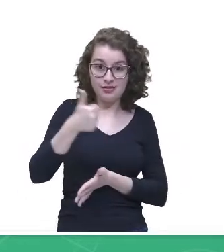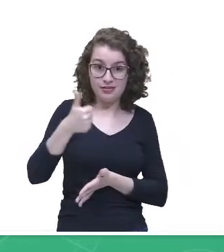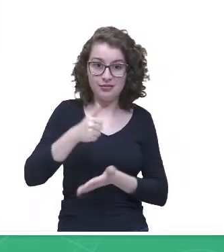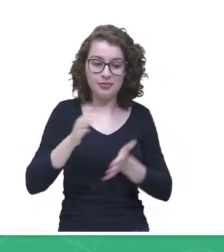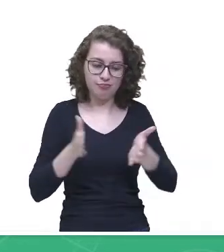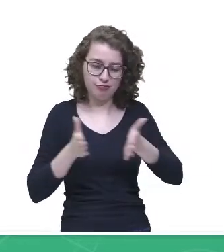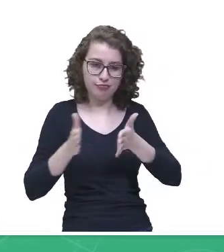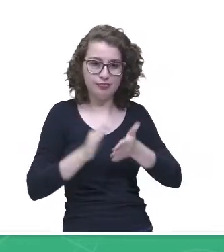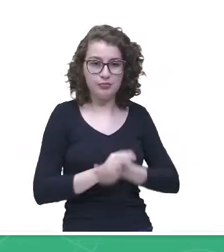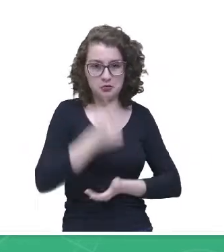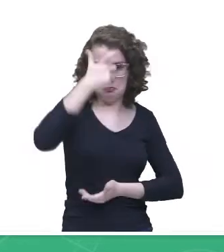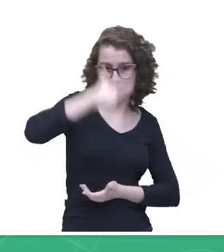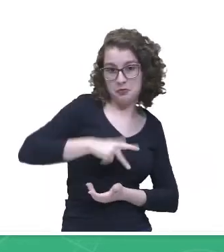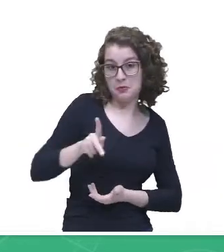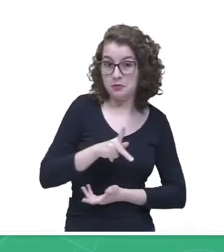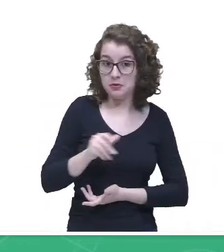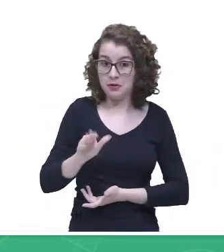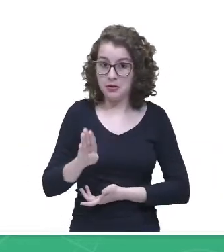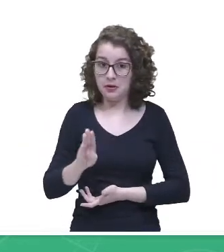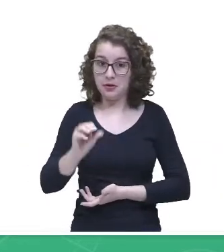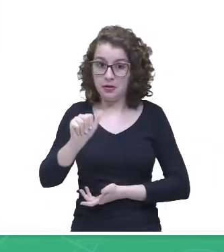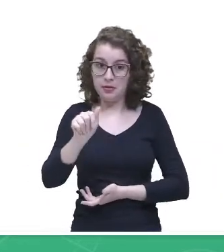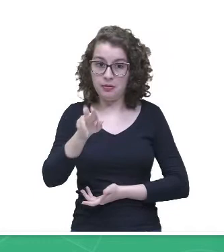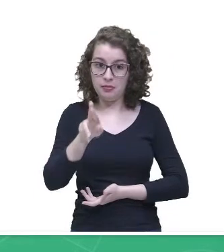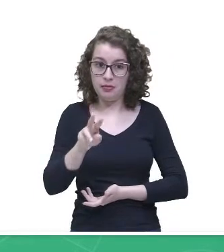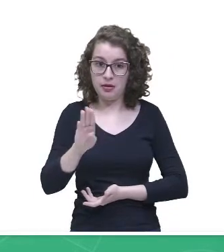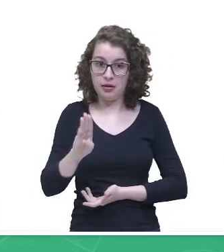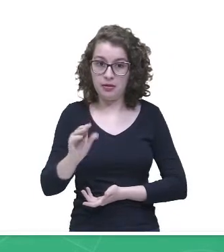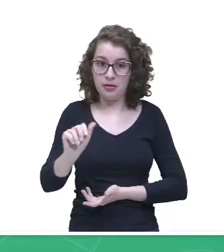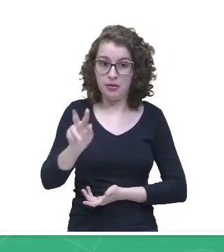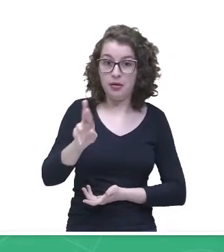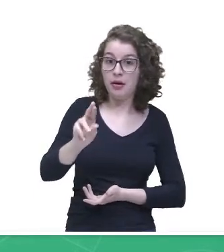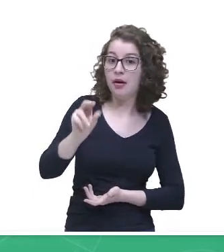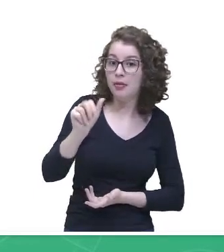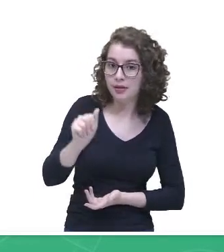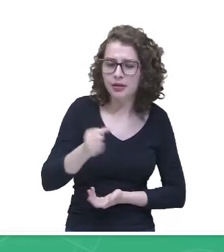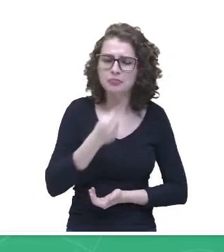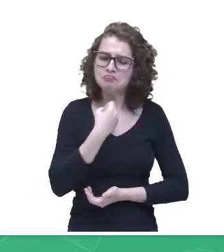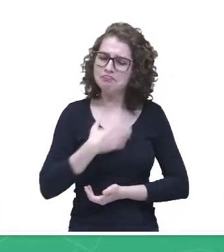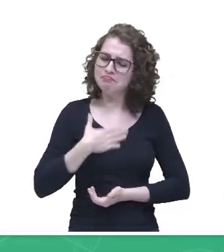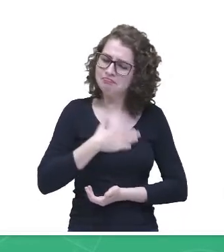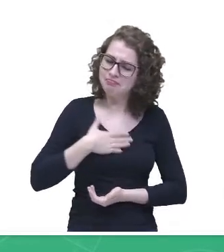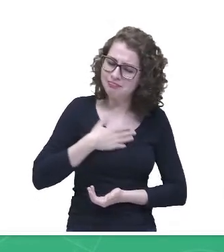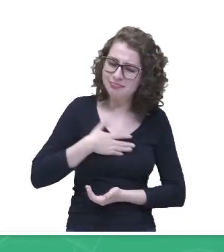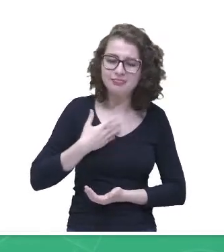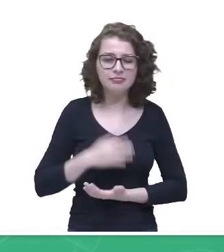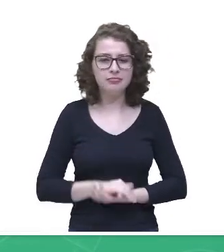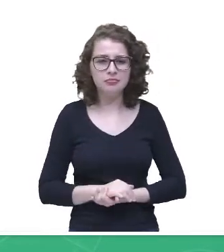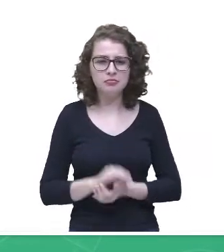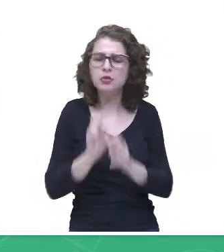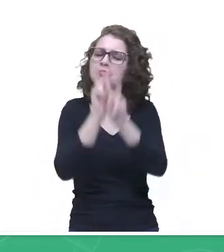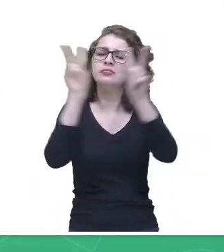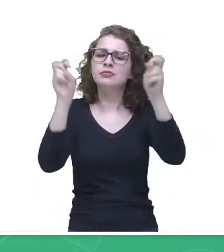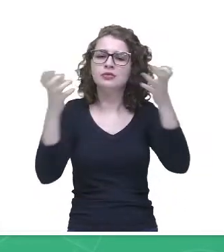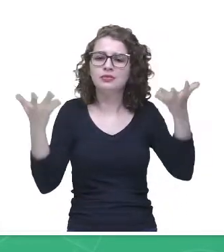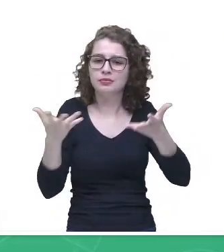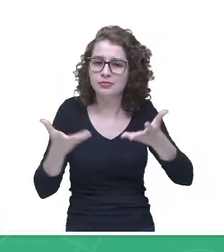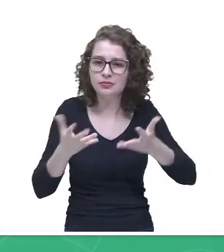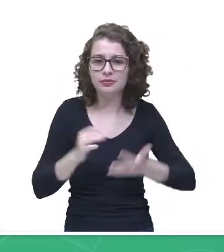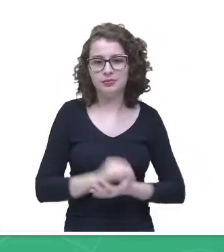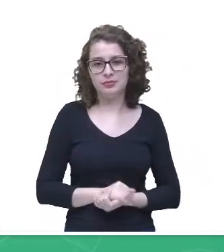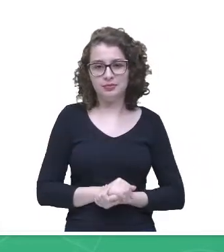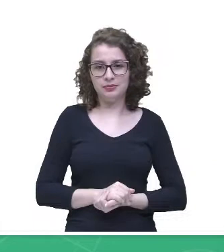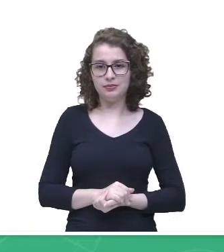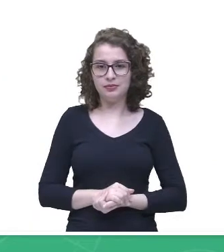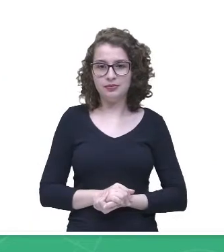sou a professora Bárbara Lizardo e é um prazer imenso estar hoje aqui com vocês. E qual é o assunto então da nossa aula de geografia?